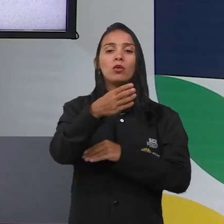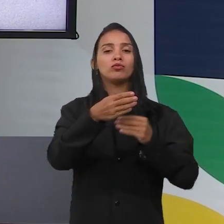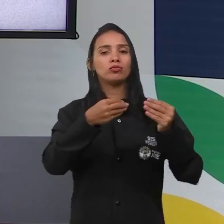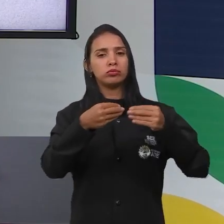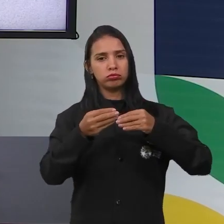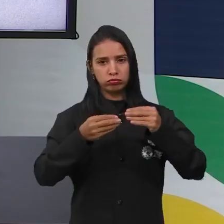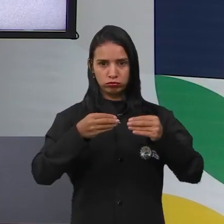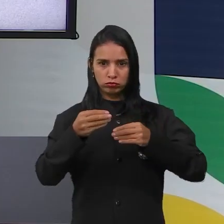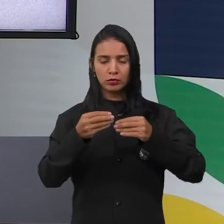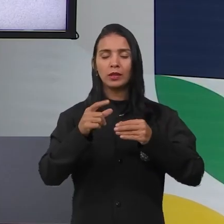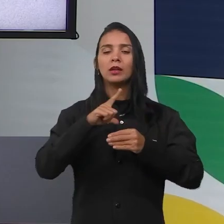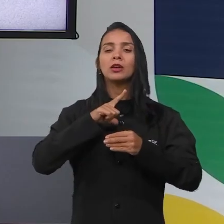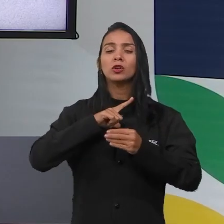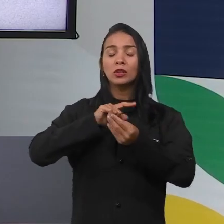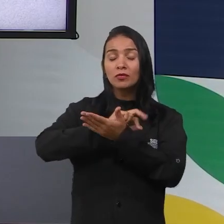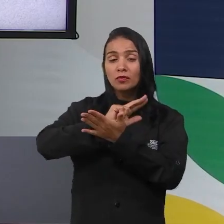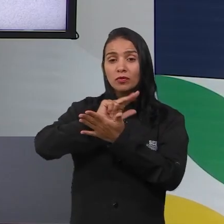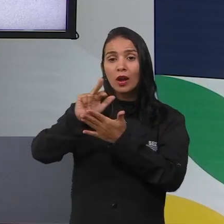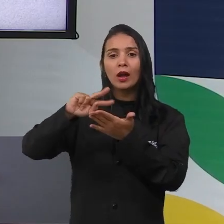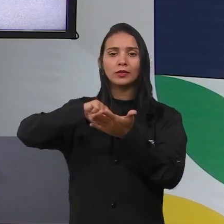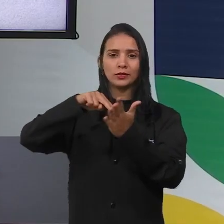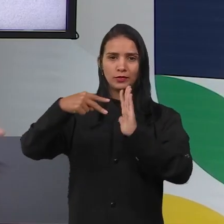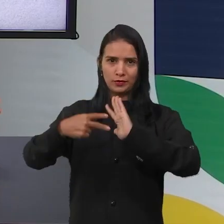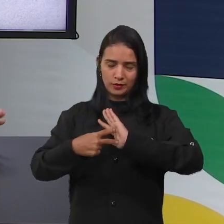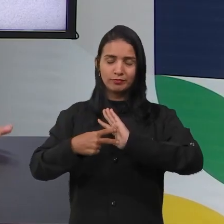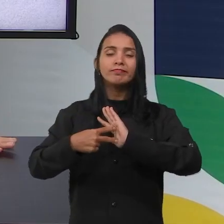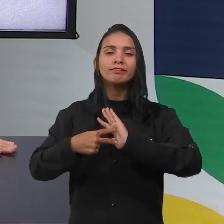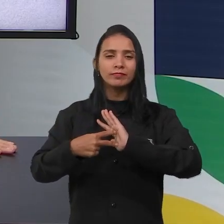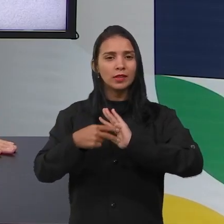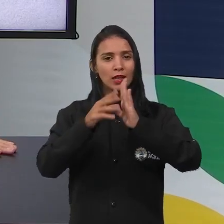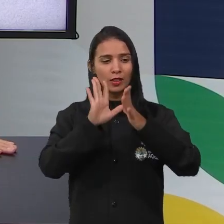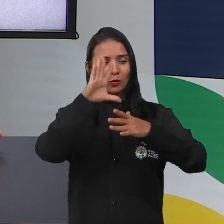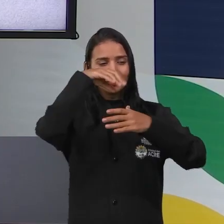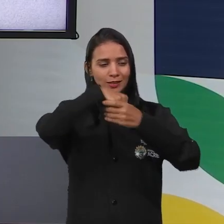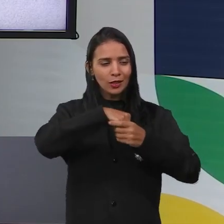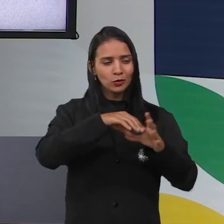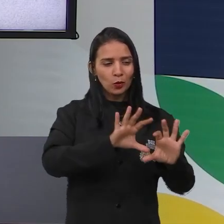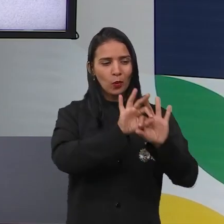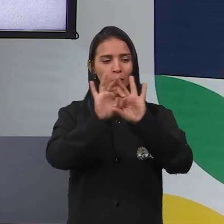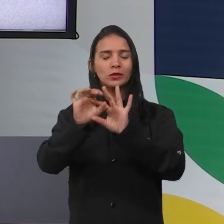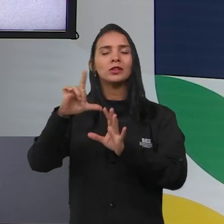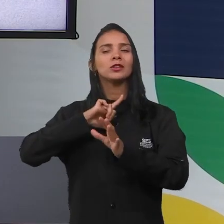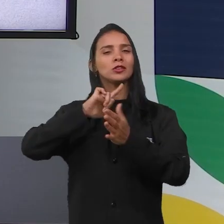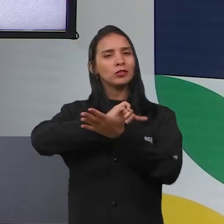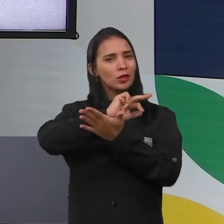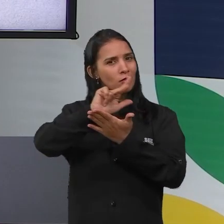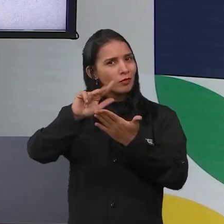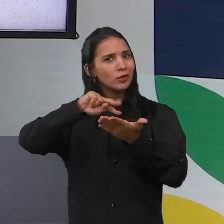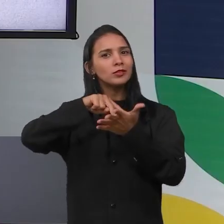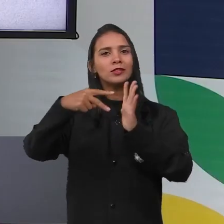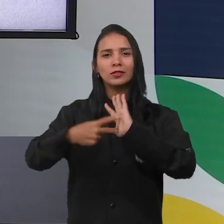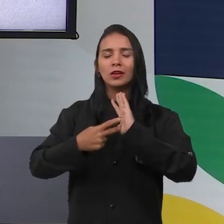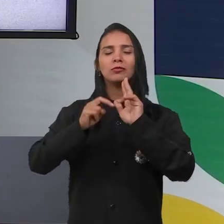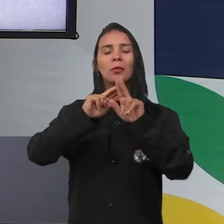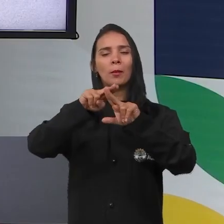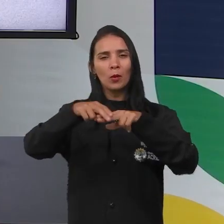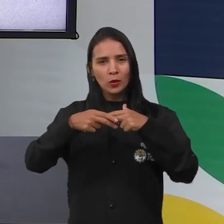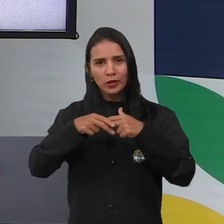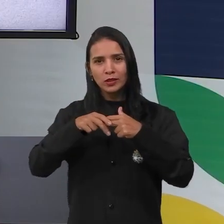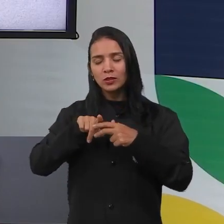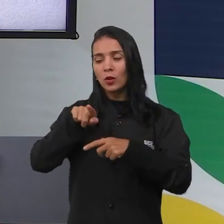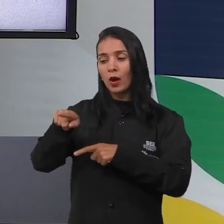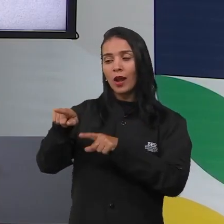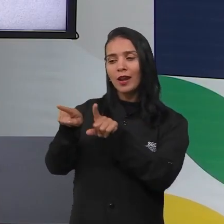tem mais de um sentido. E são vários sentidos, não são somente 2. Então, nessa relação também já se encaixa a